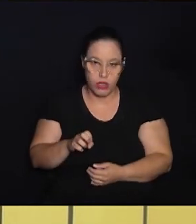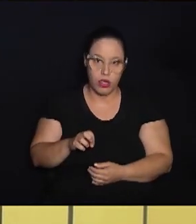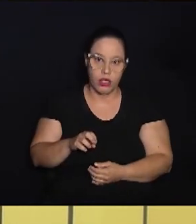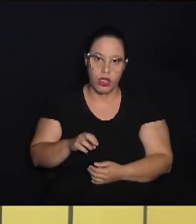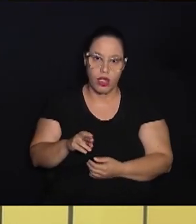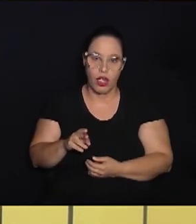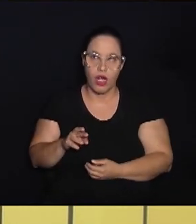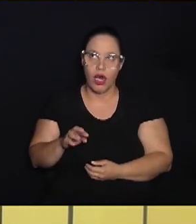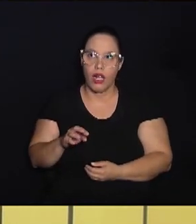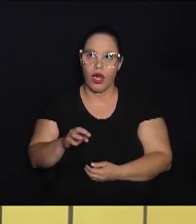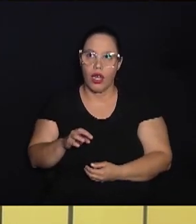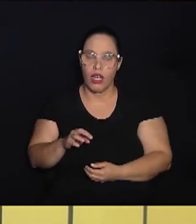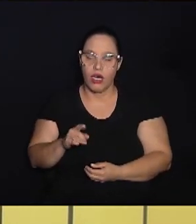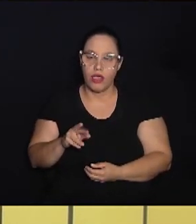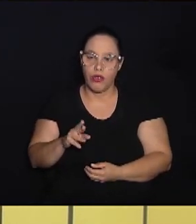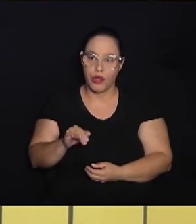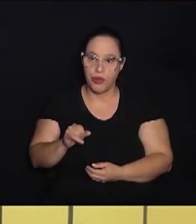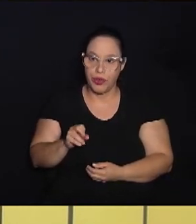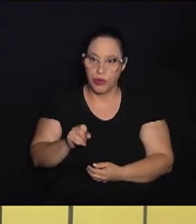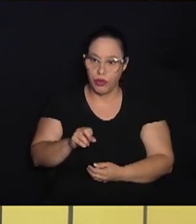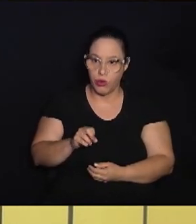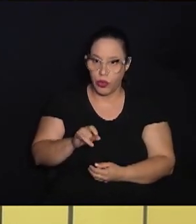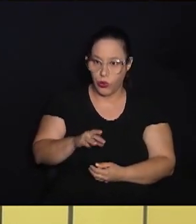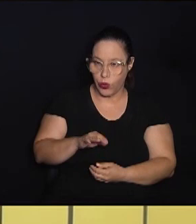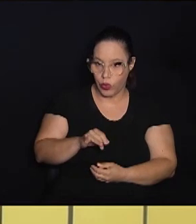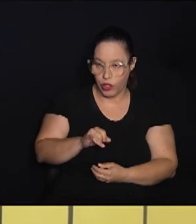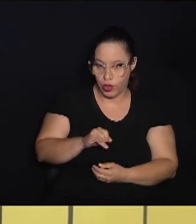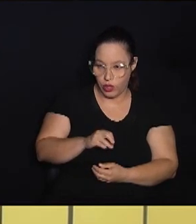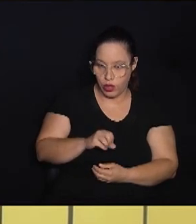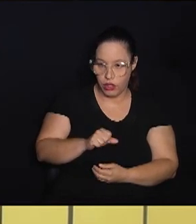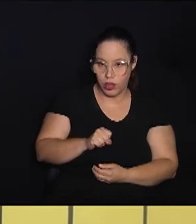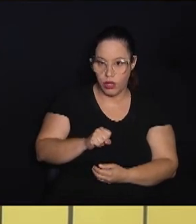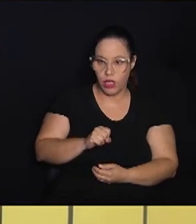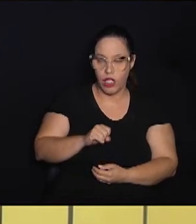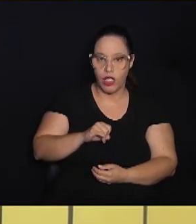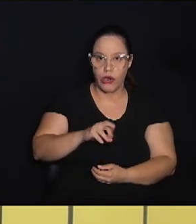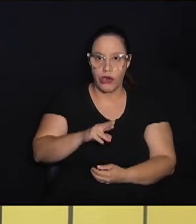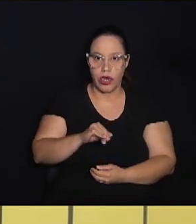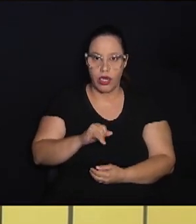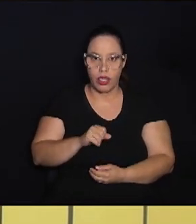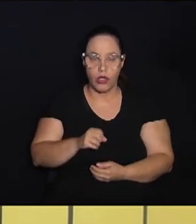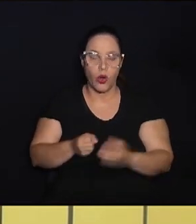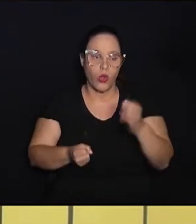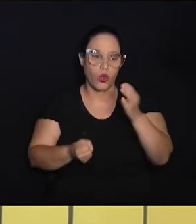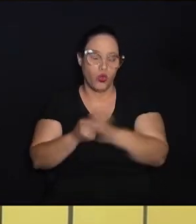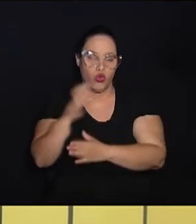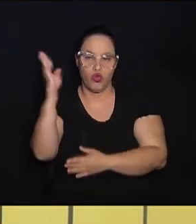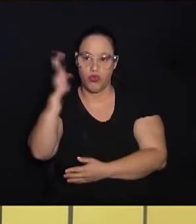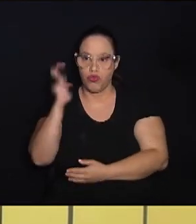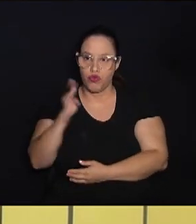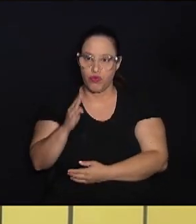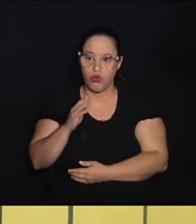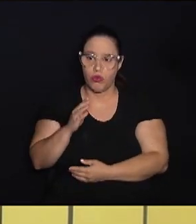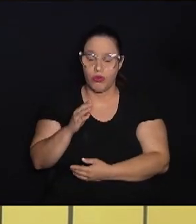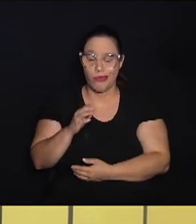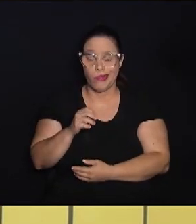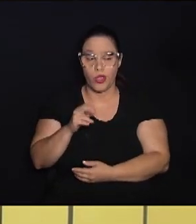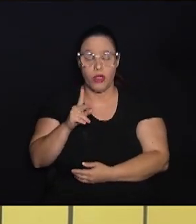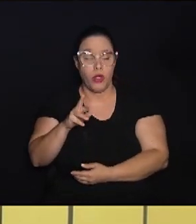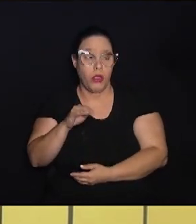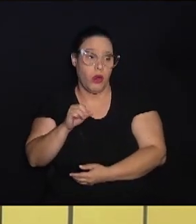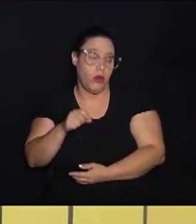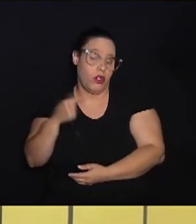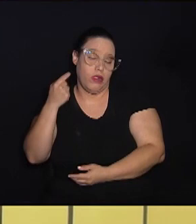inokim né então a gente no Brasil normalmente você fala ah histórias en quadrinhos surgiu no Brasil o americano vai falar que foi lá mas